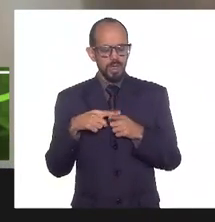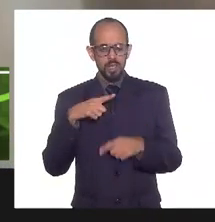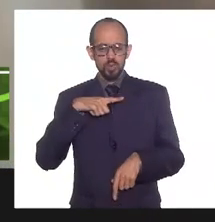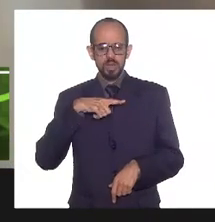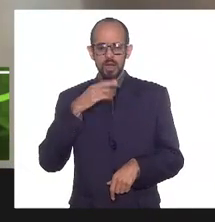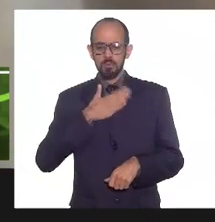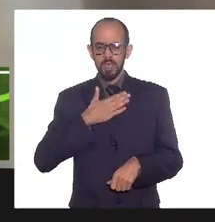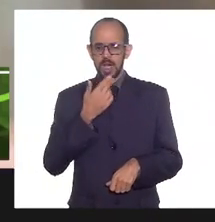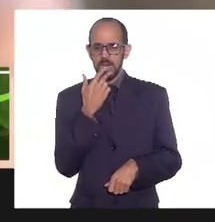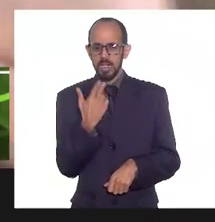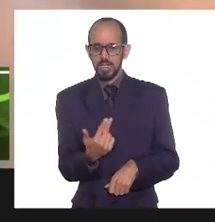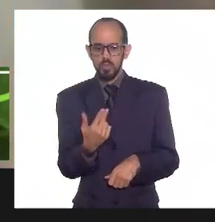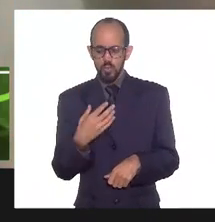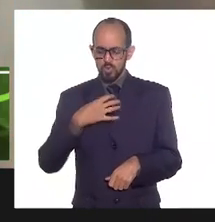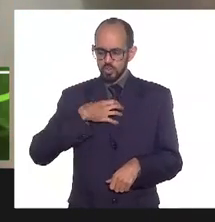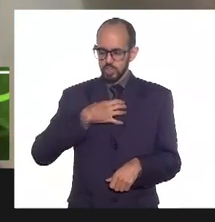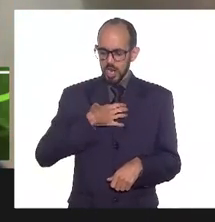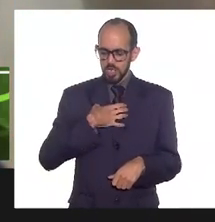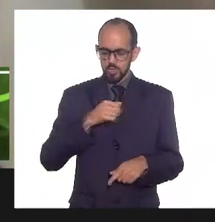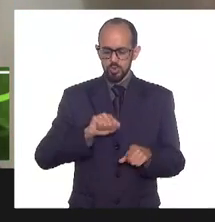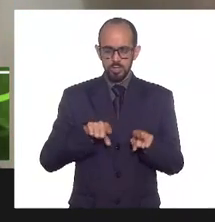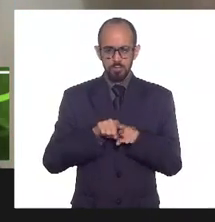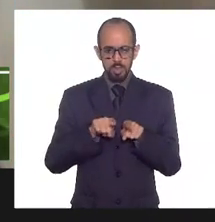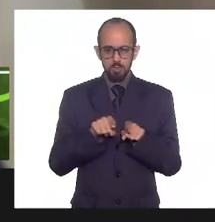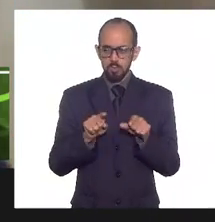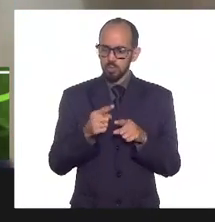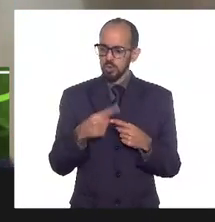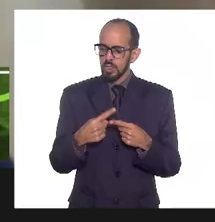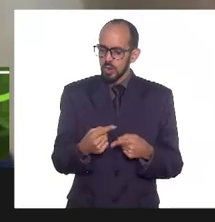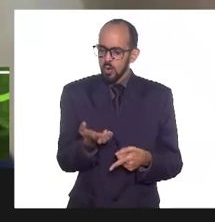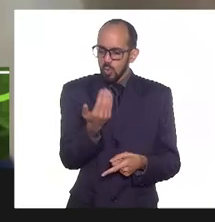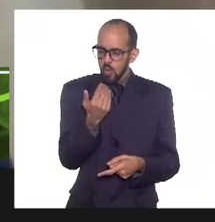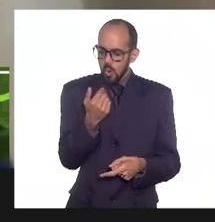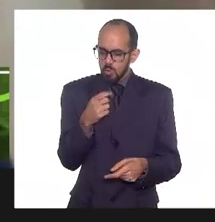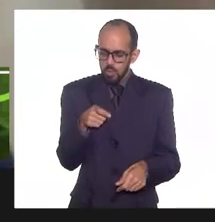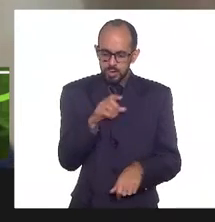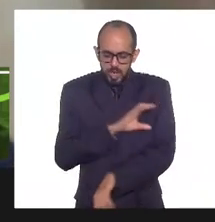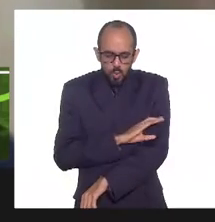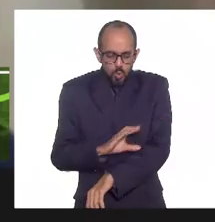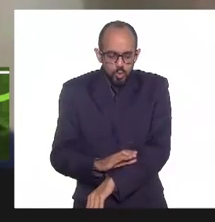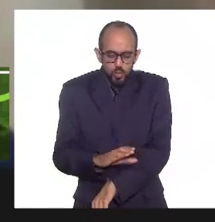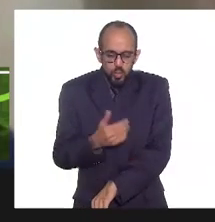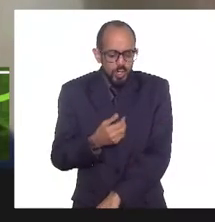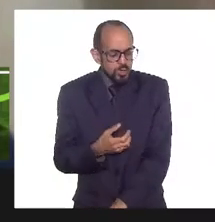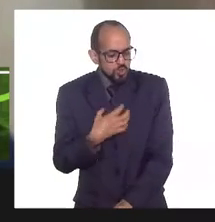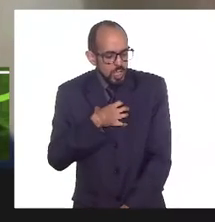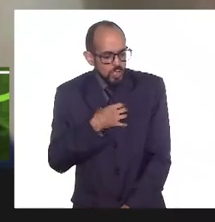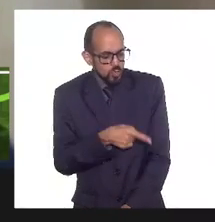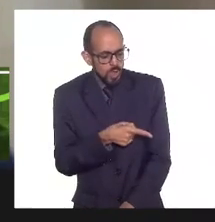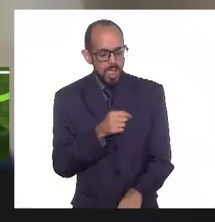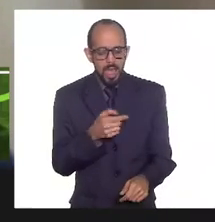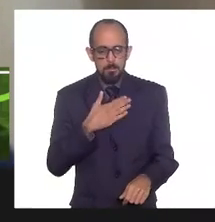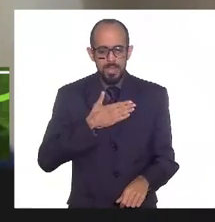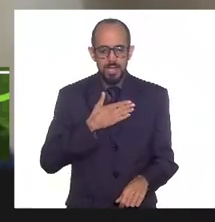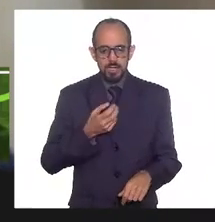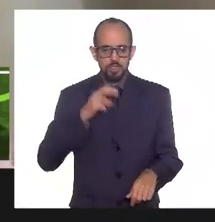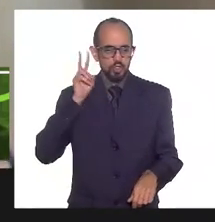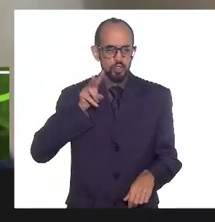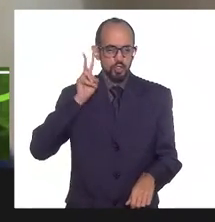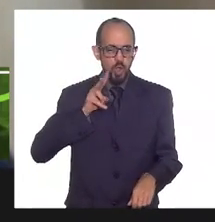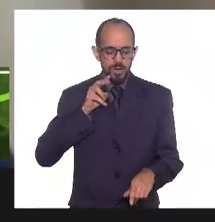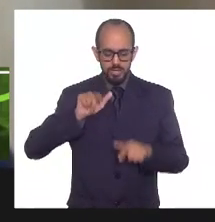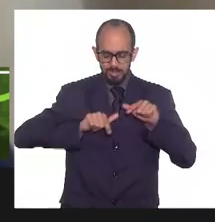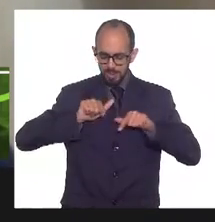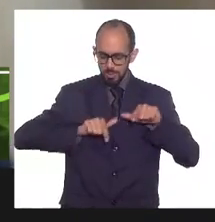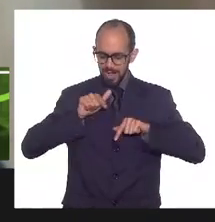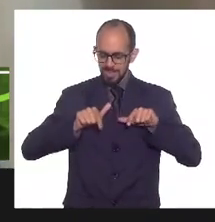tenho esse jeito por que eu como aquela comida como é a minha história né divulgar a história da gente trabalhar em